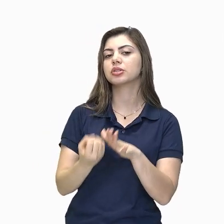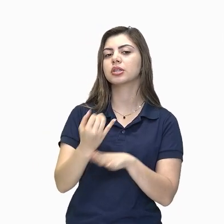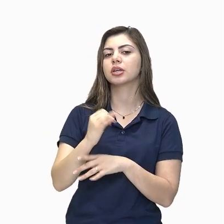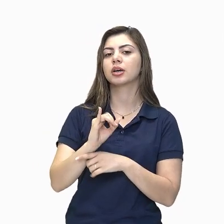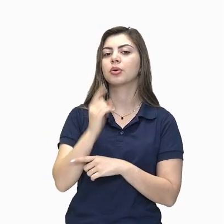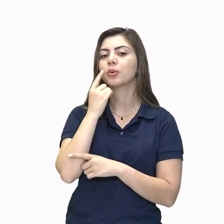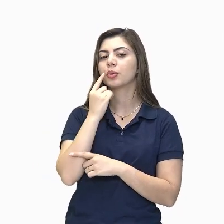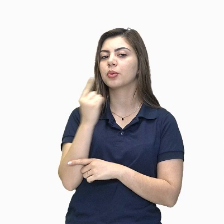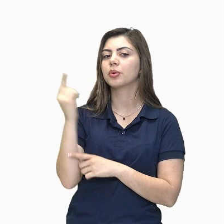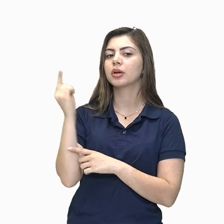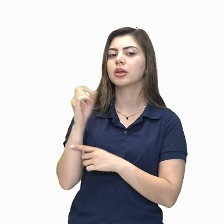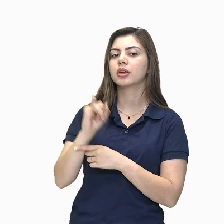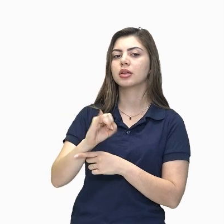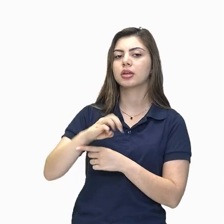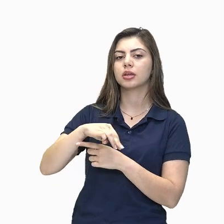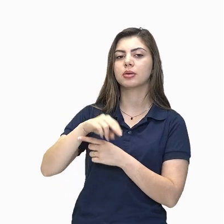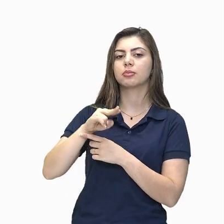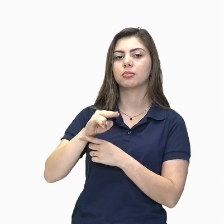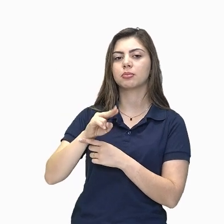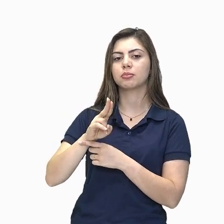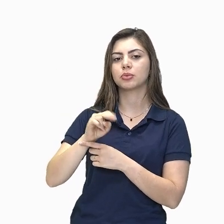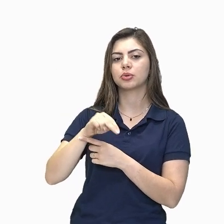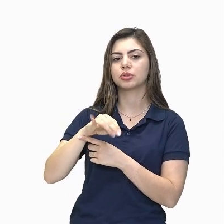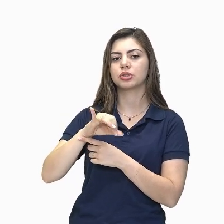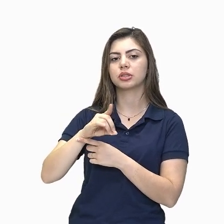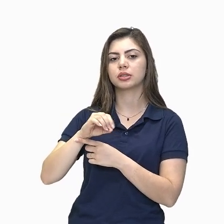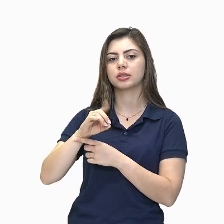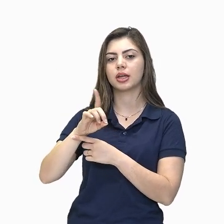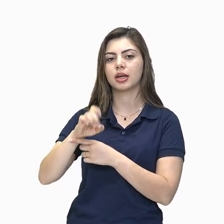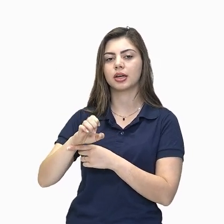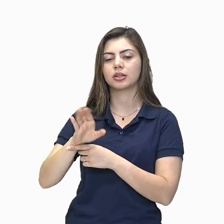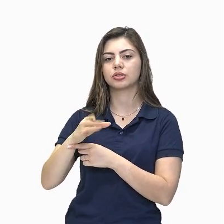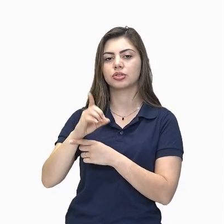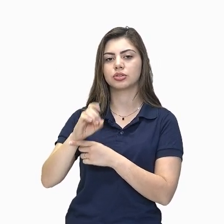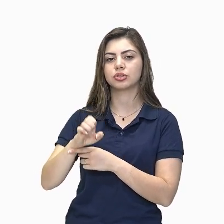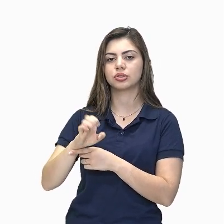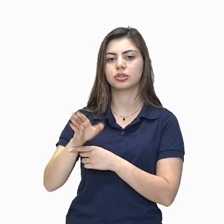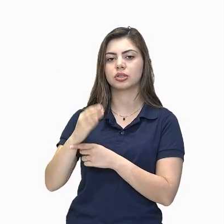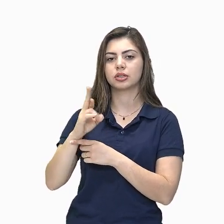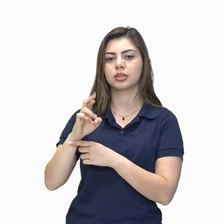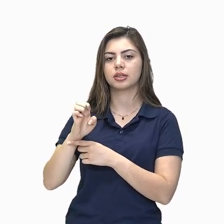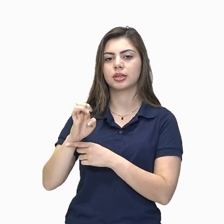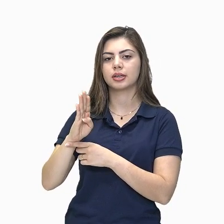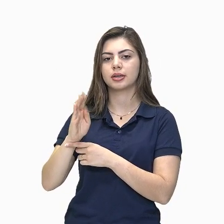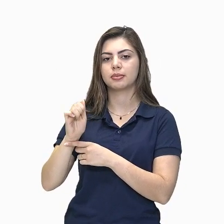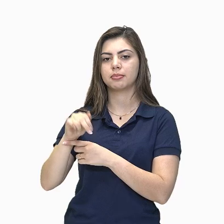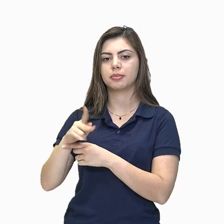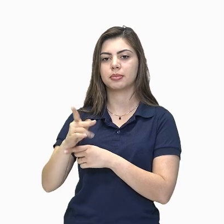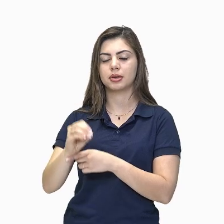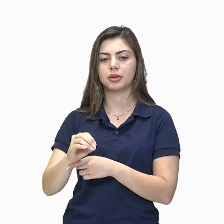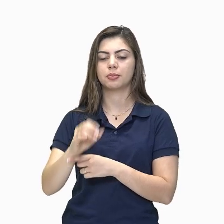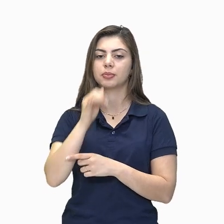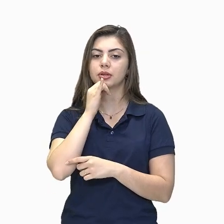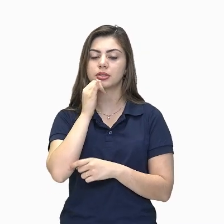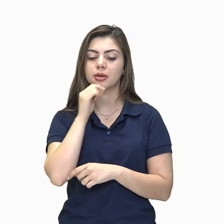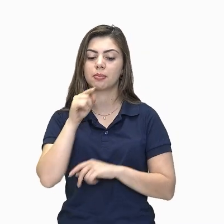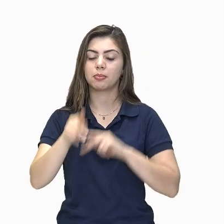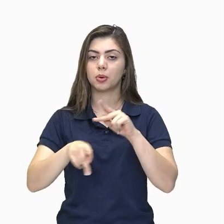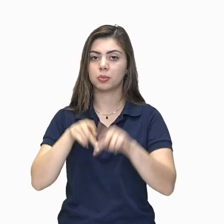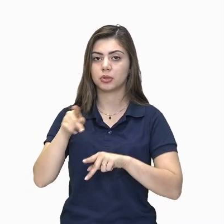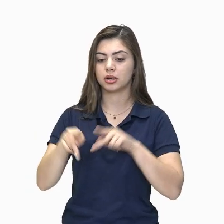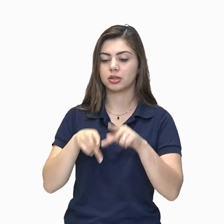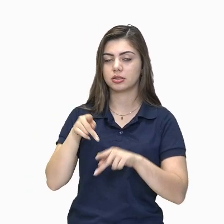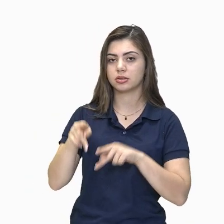A imunidade de rebanho acontece quando uma parcela significativa da população se torna imune a uma doença